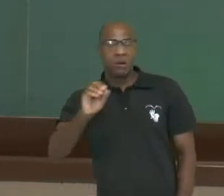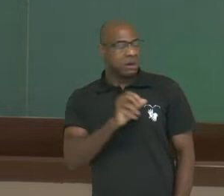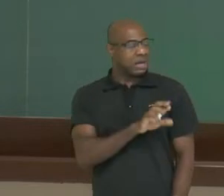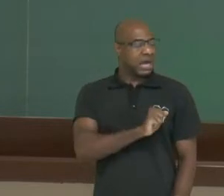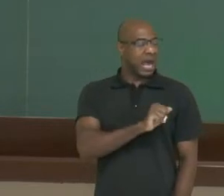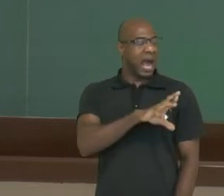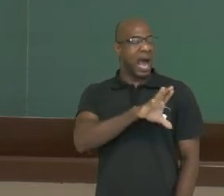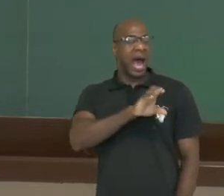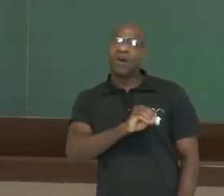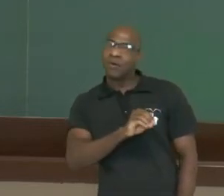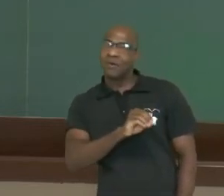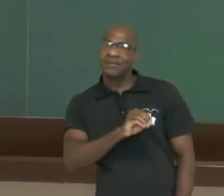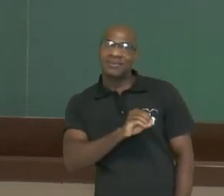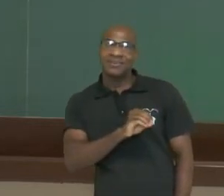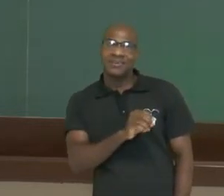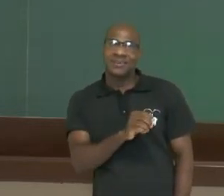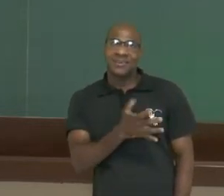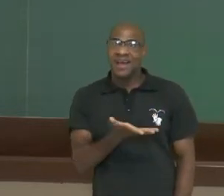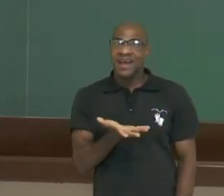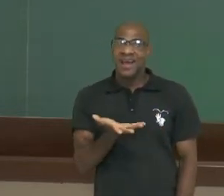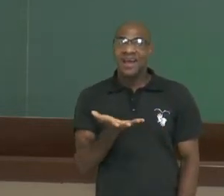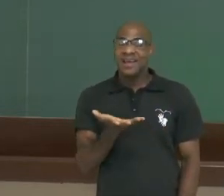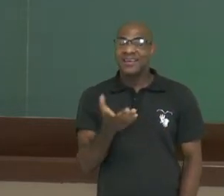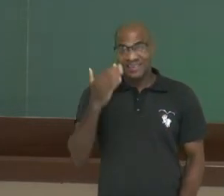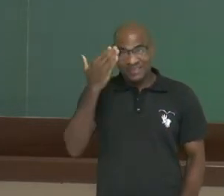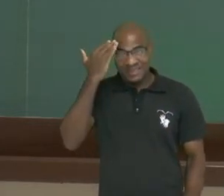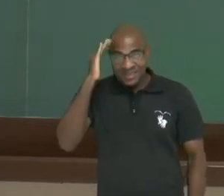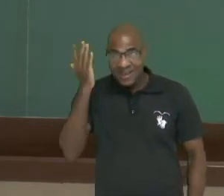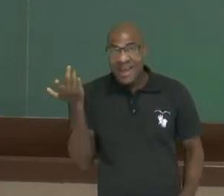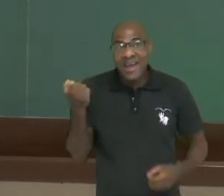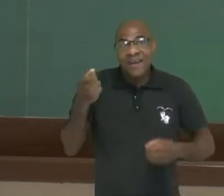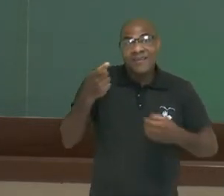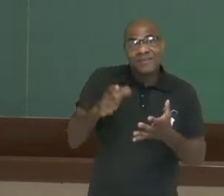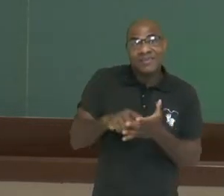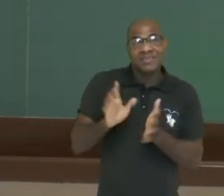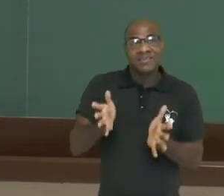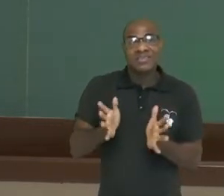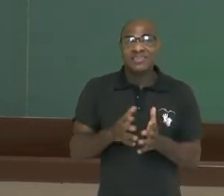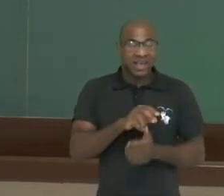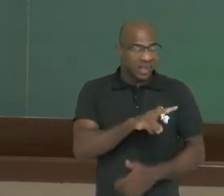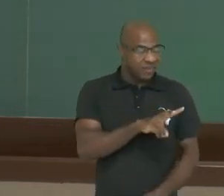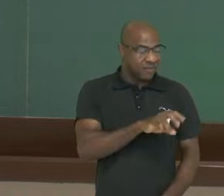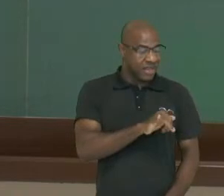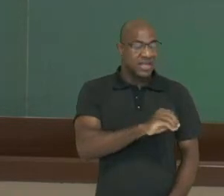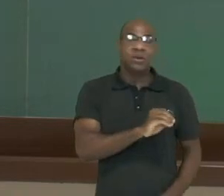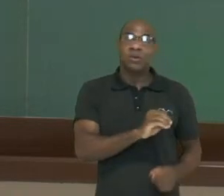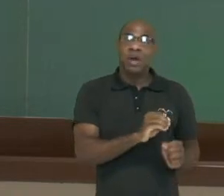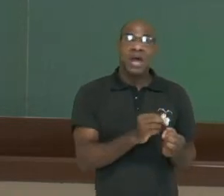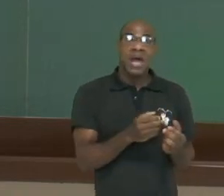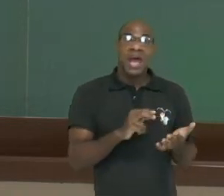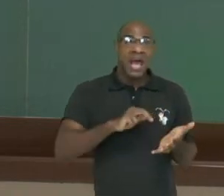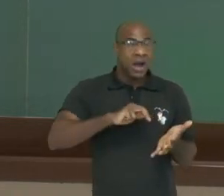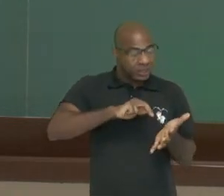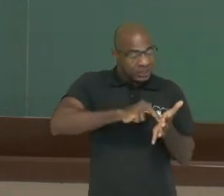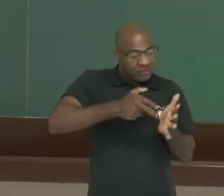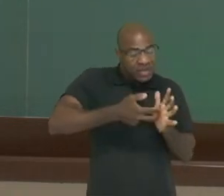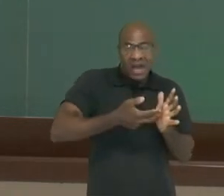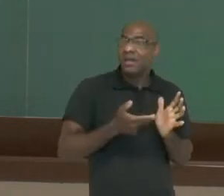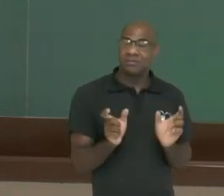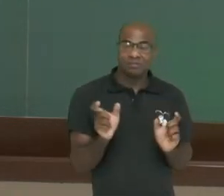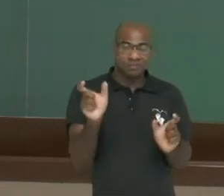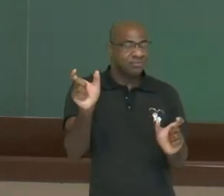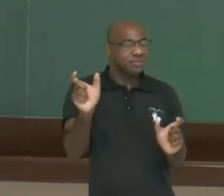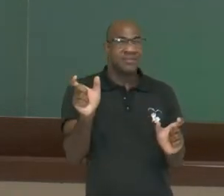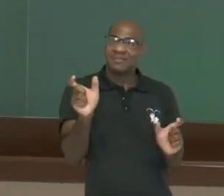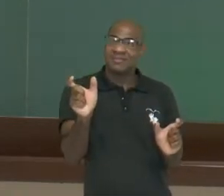função anafórica, é retomar. O veículo retoma o que já foi dito anteriormente. Então, quando